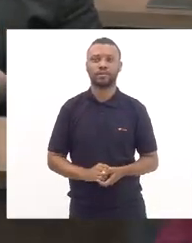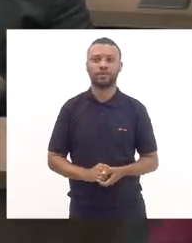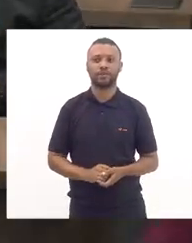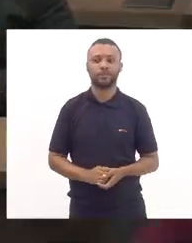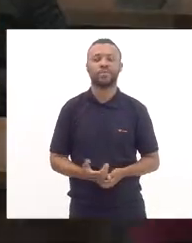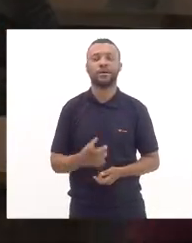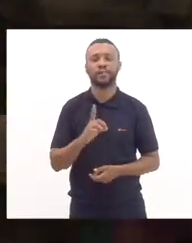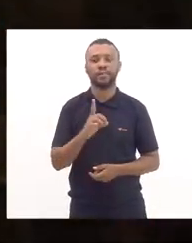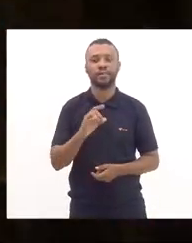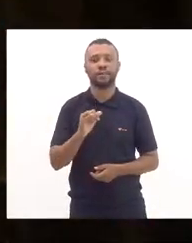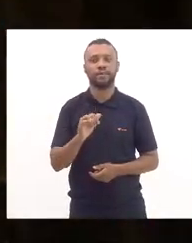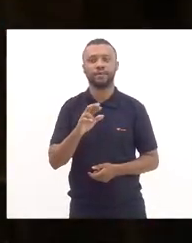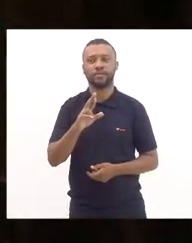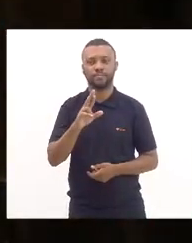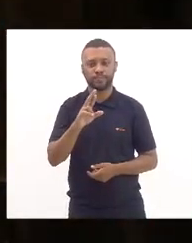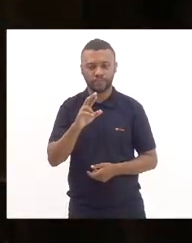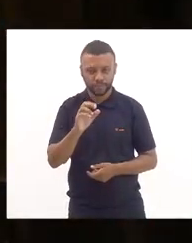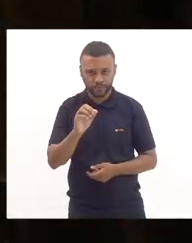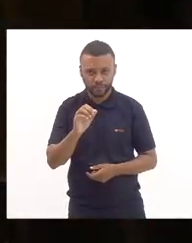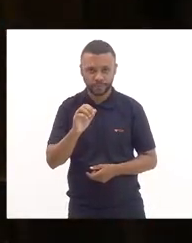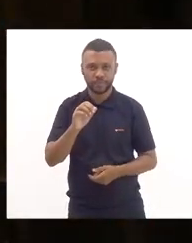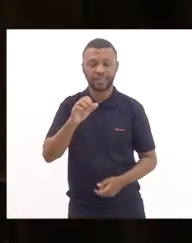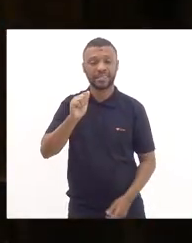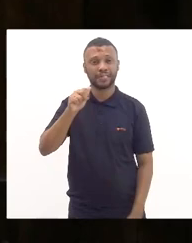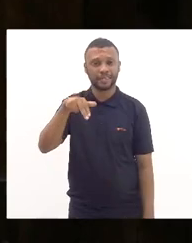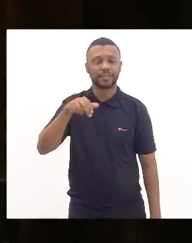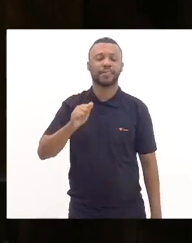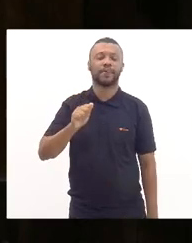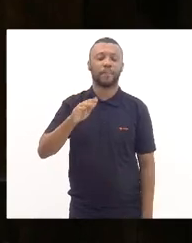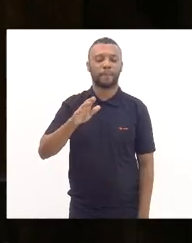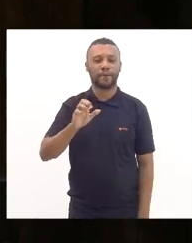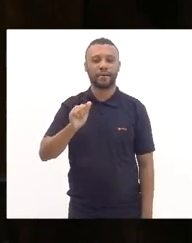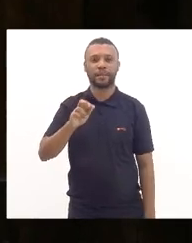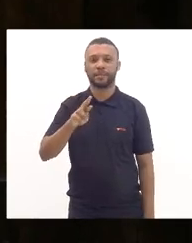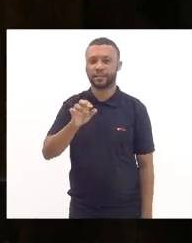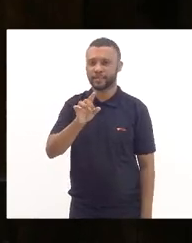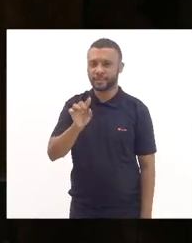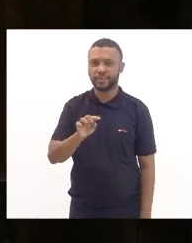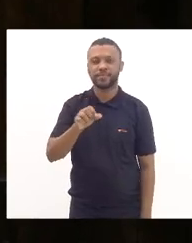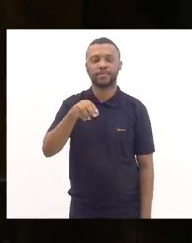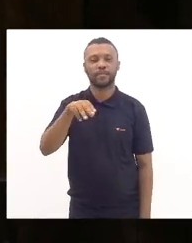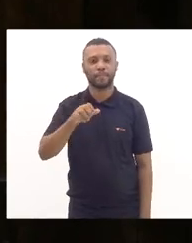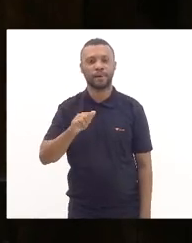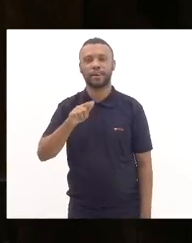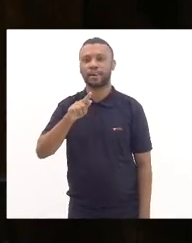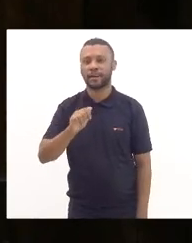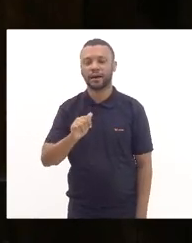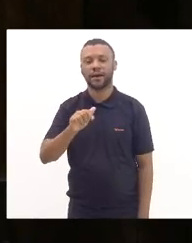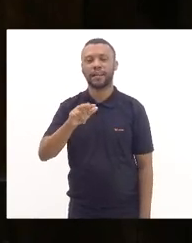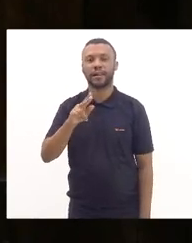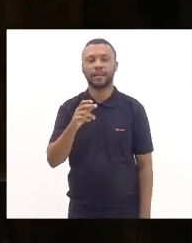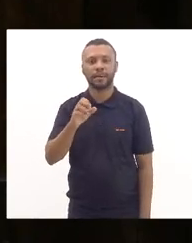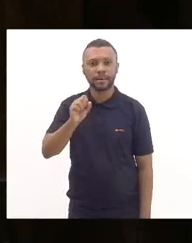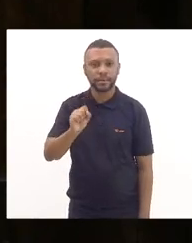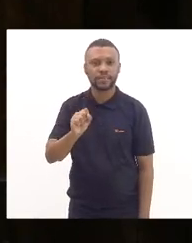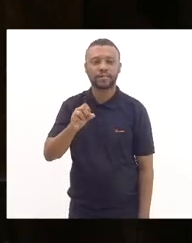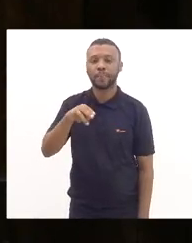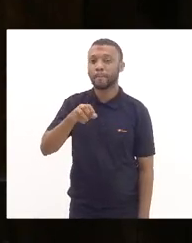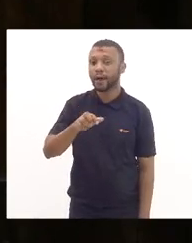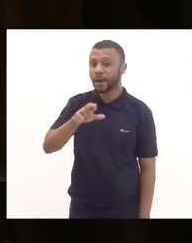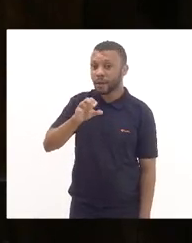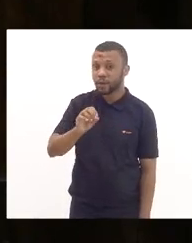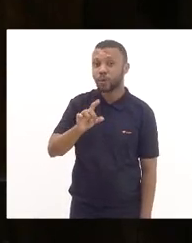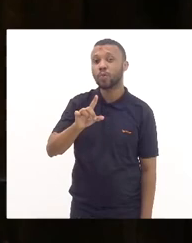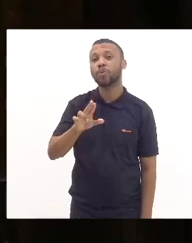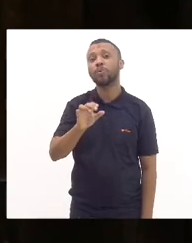Dilma Magalhães Dantas Ramos, Ana Beatriz Magalhães, Paulo Nazaré Breves, Mário Luiz Cruz